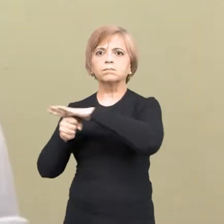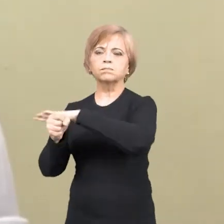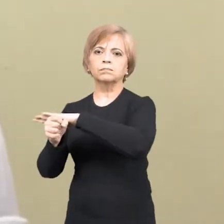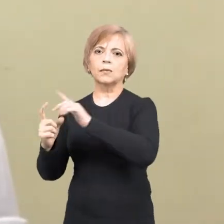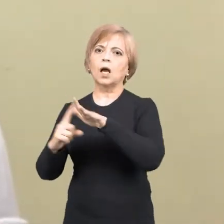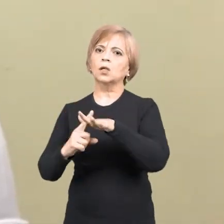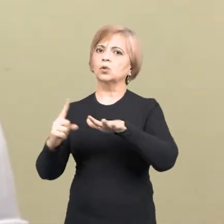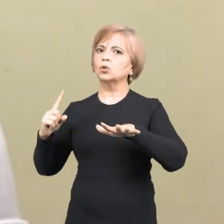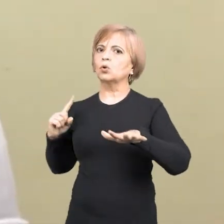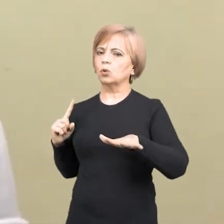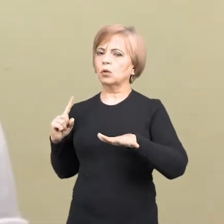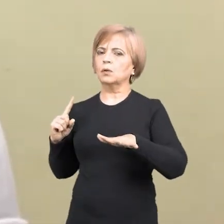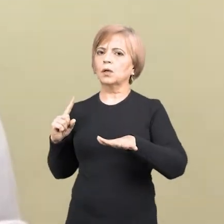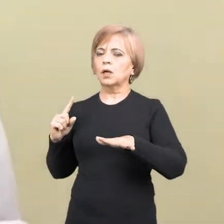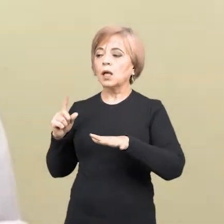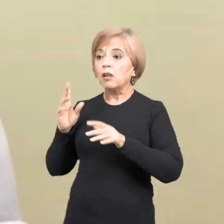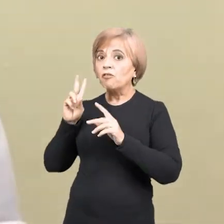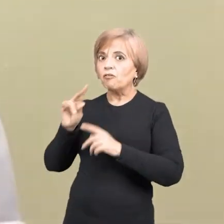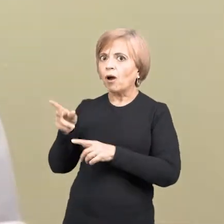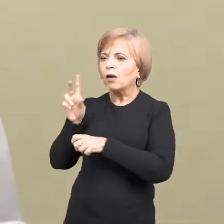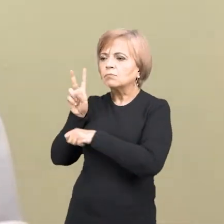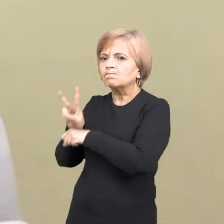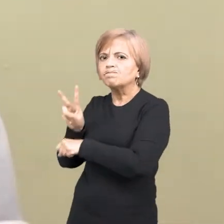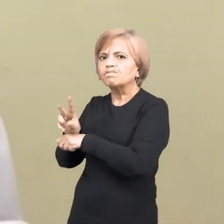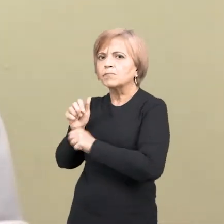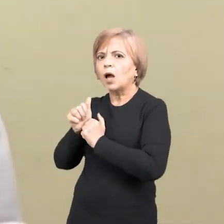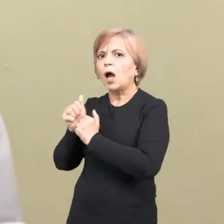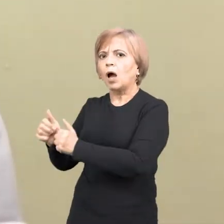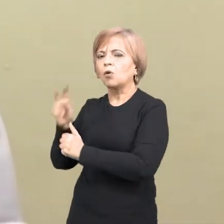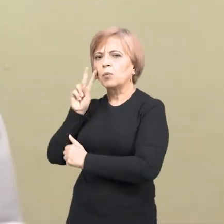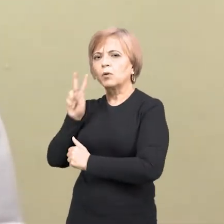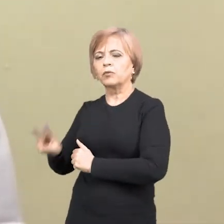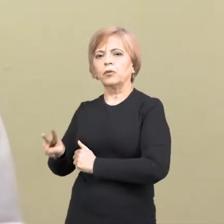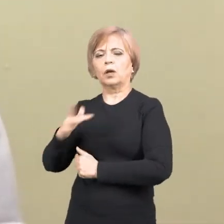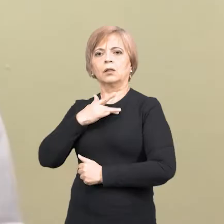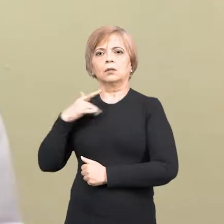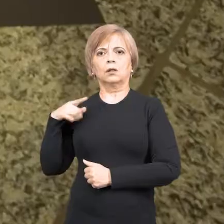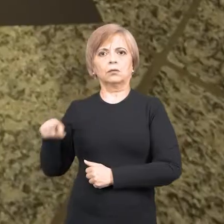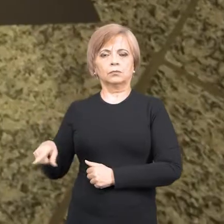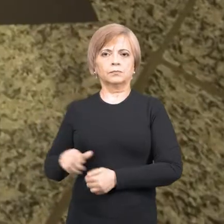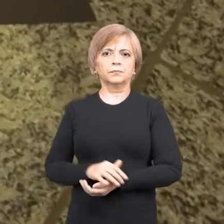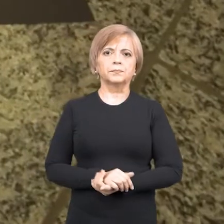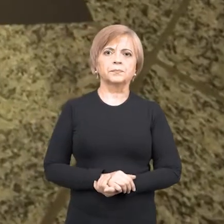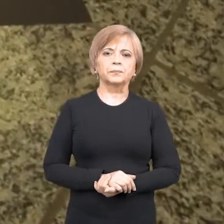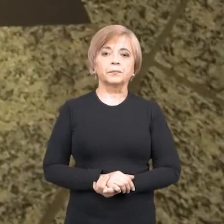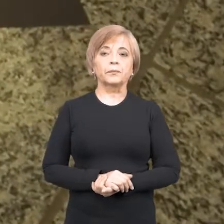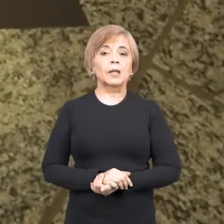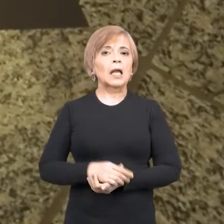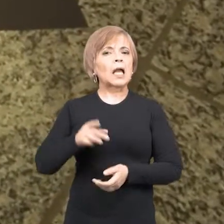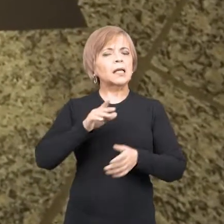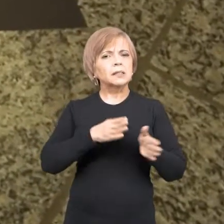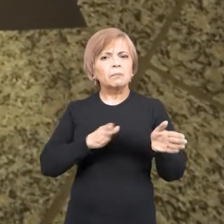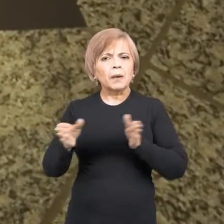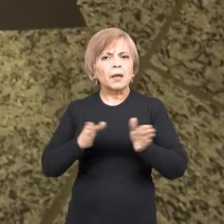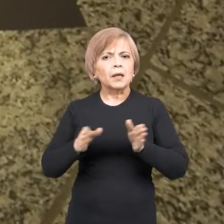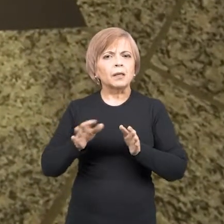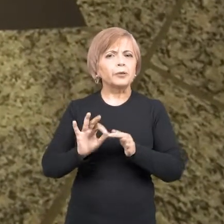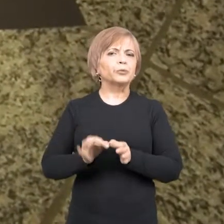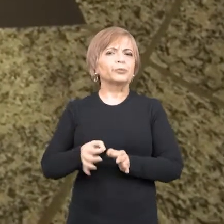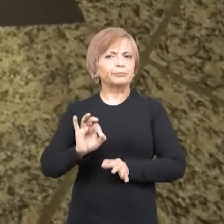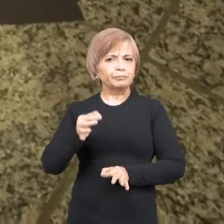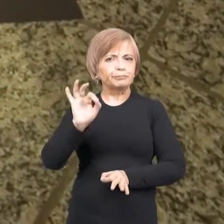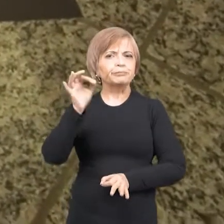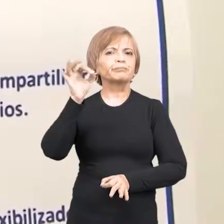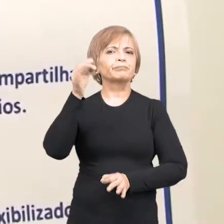estado de saúde do integrante possivelmente infectado. Nesse longo período de afastamento